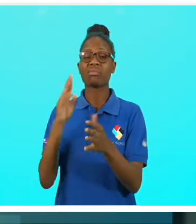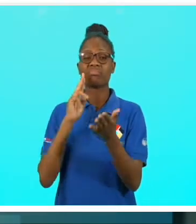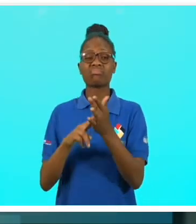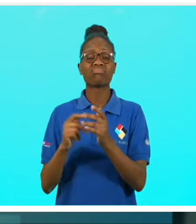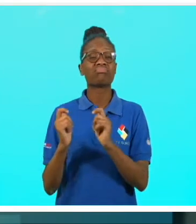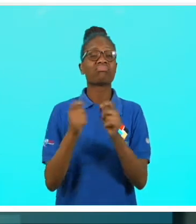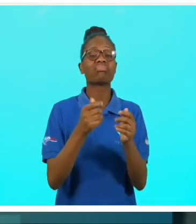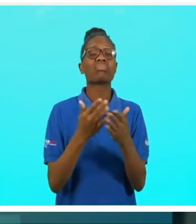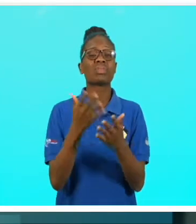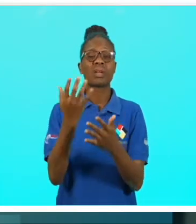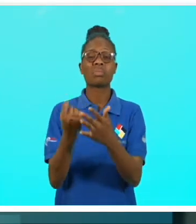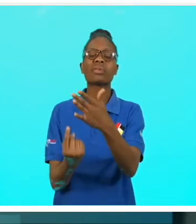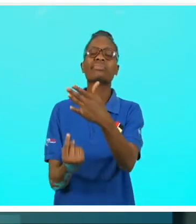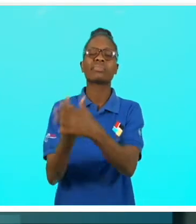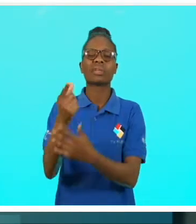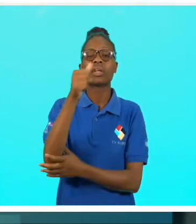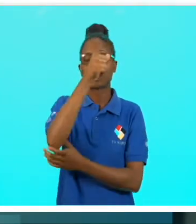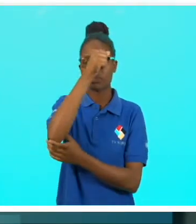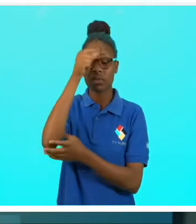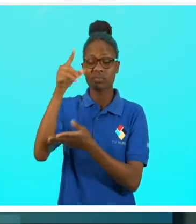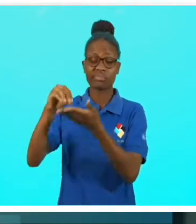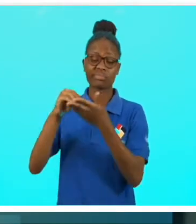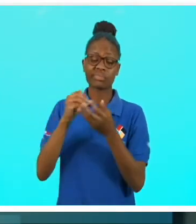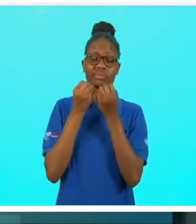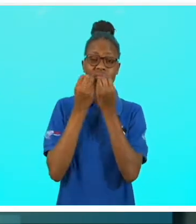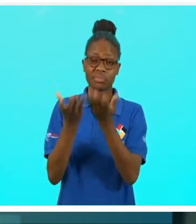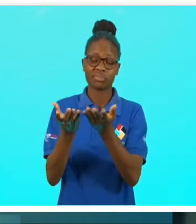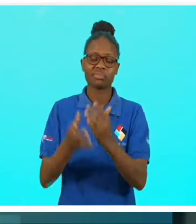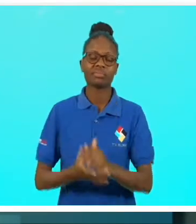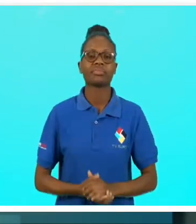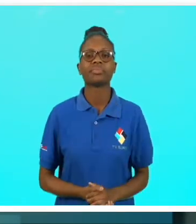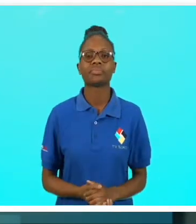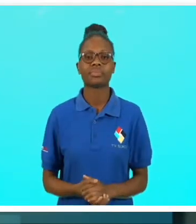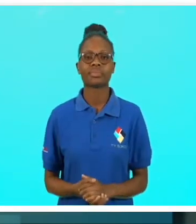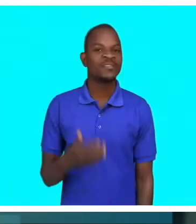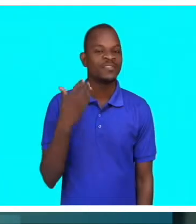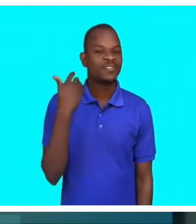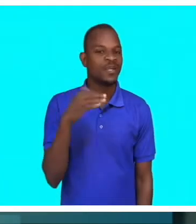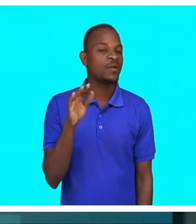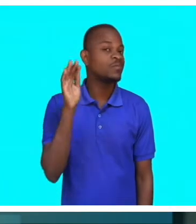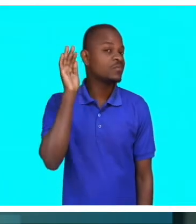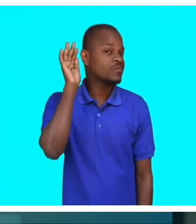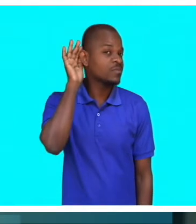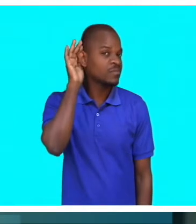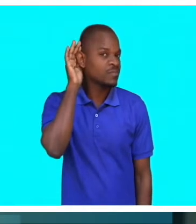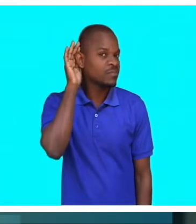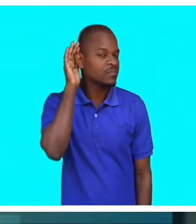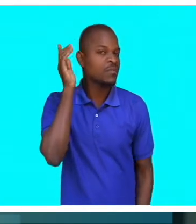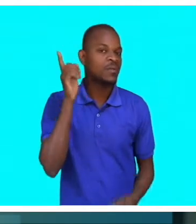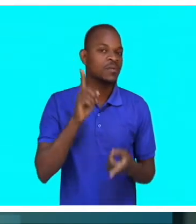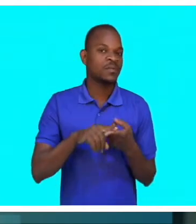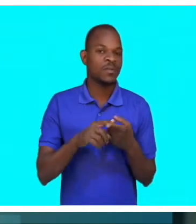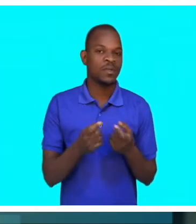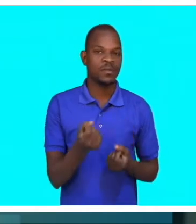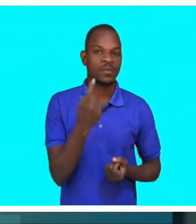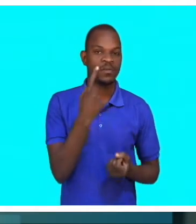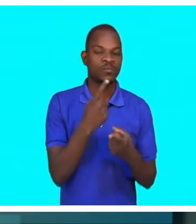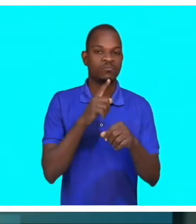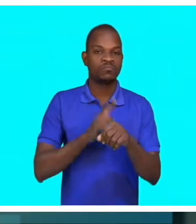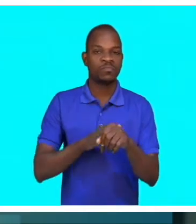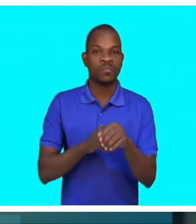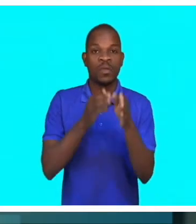foi apontada como uma das causas que dificultam o acesso à informação. Acabamos sabendo que, em algum